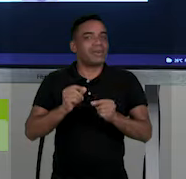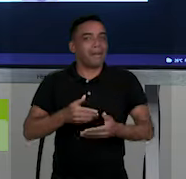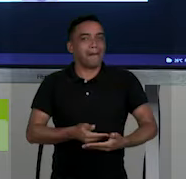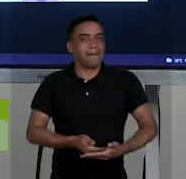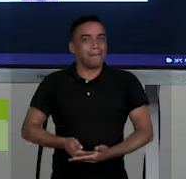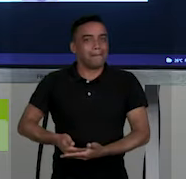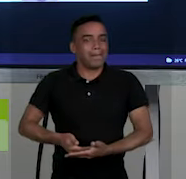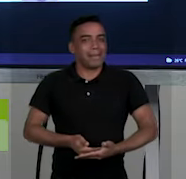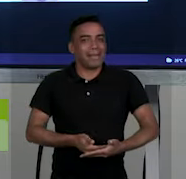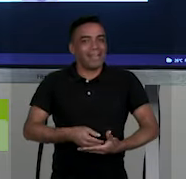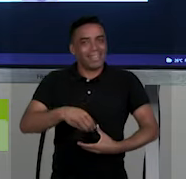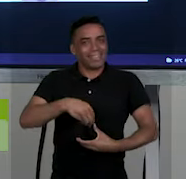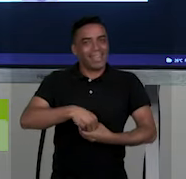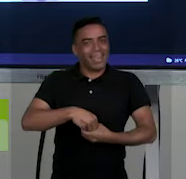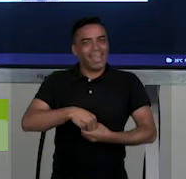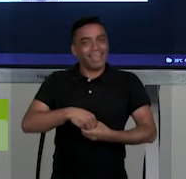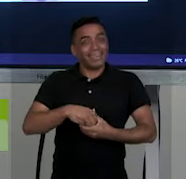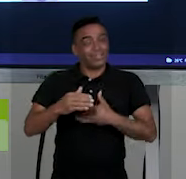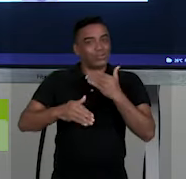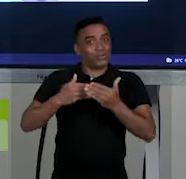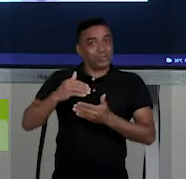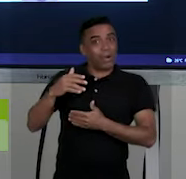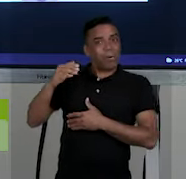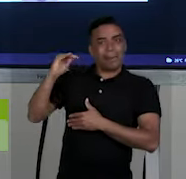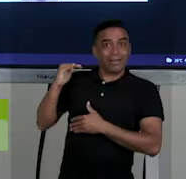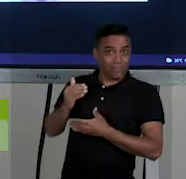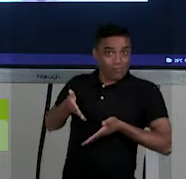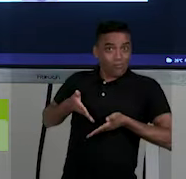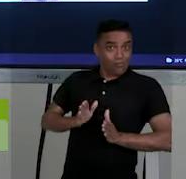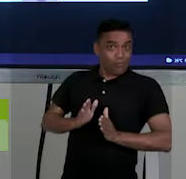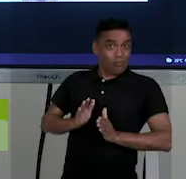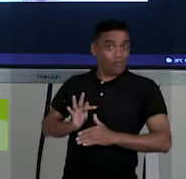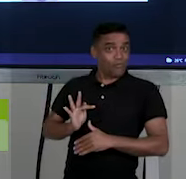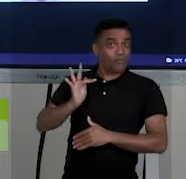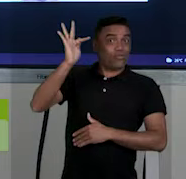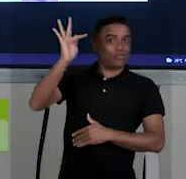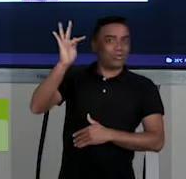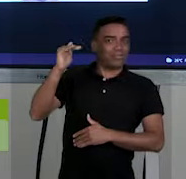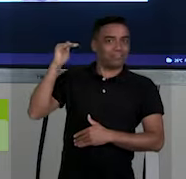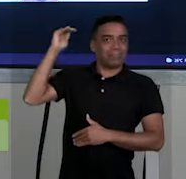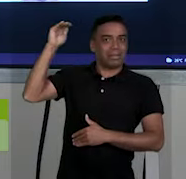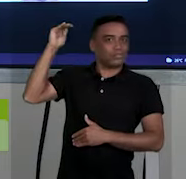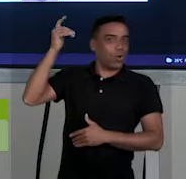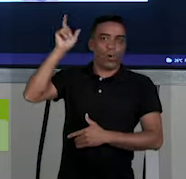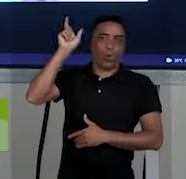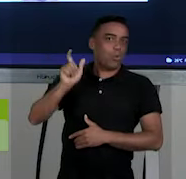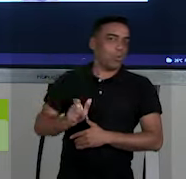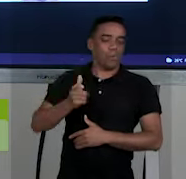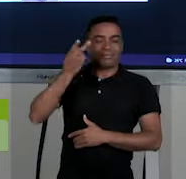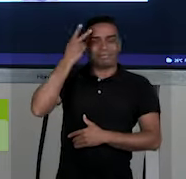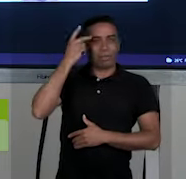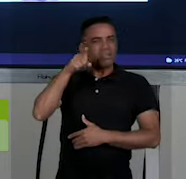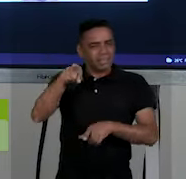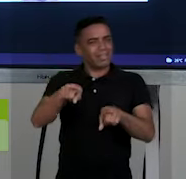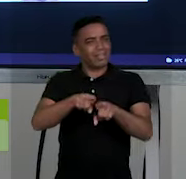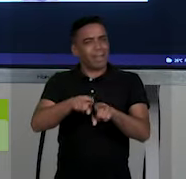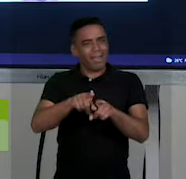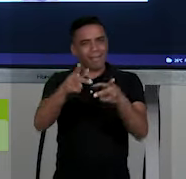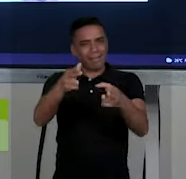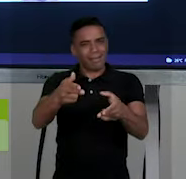que é aqui que vos fala, Edneia, e a você que está aí assistindo a gente. Então, o